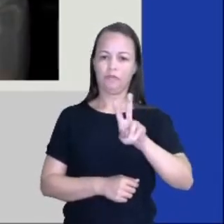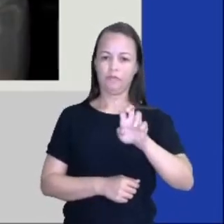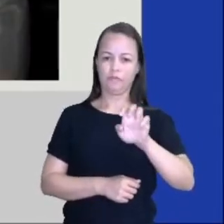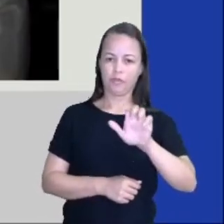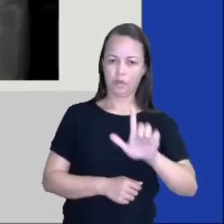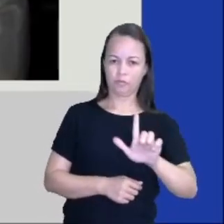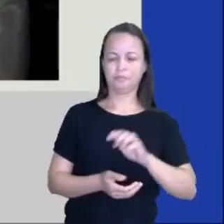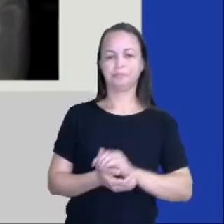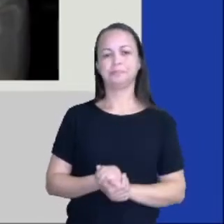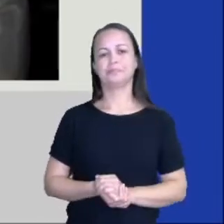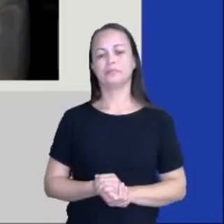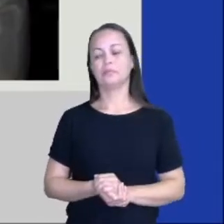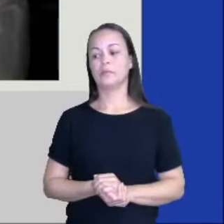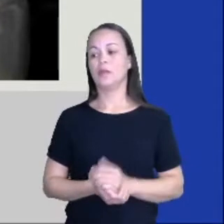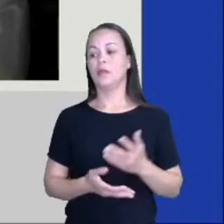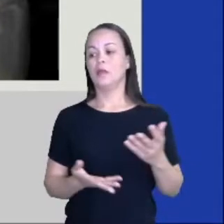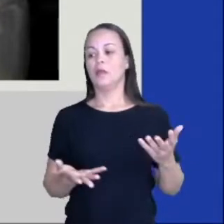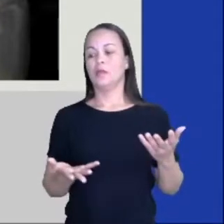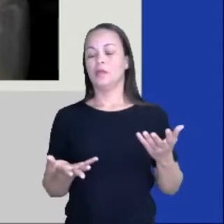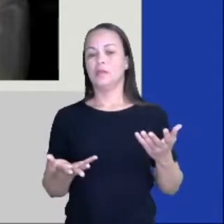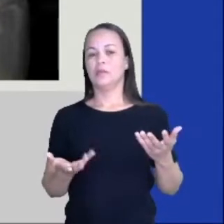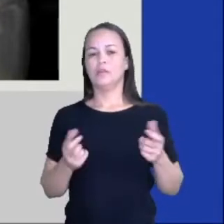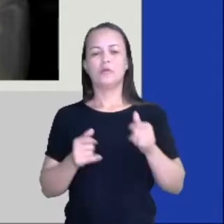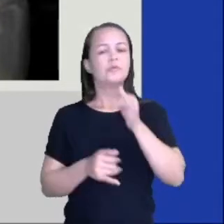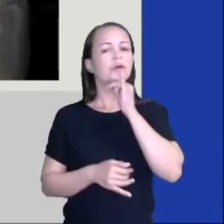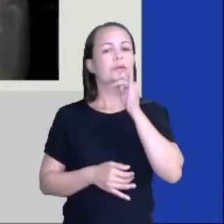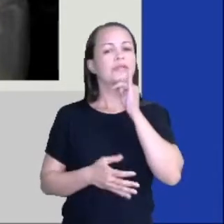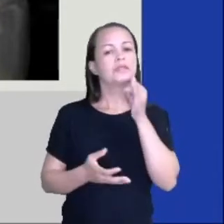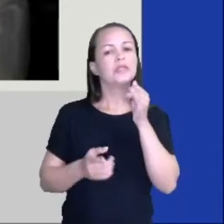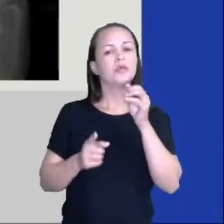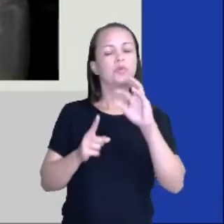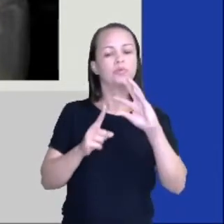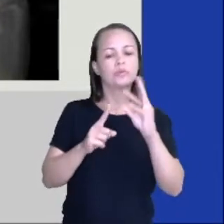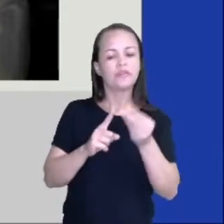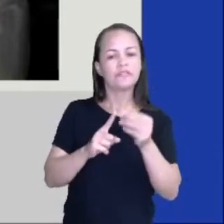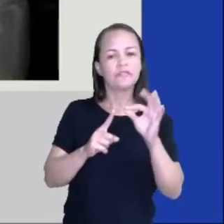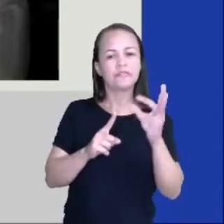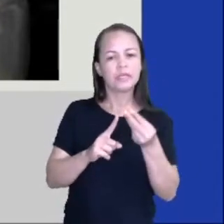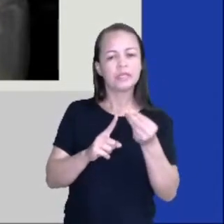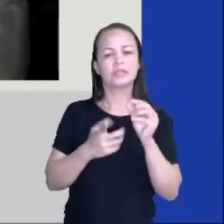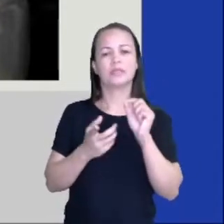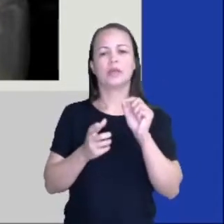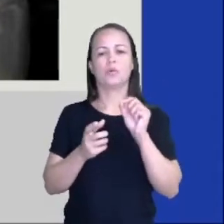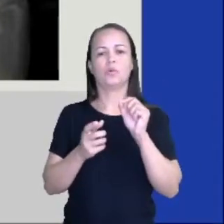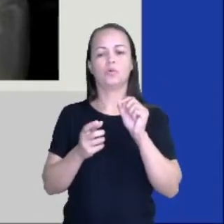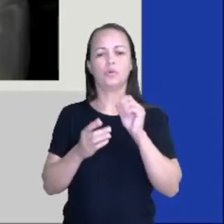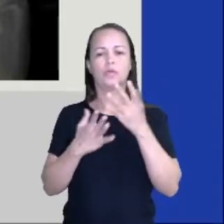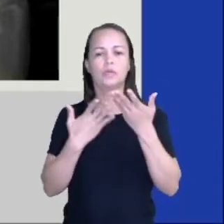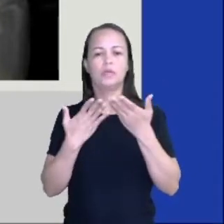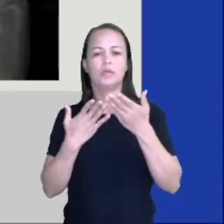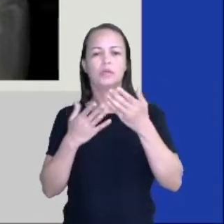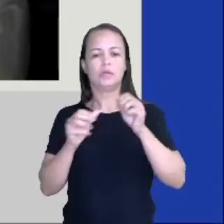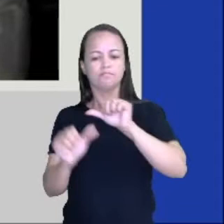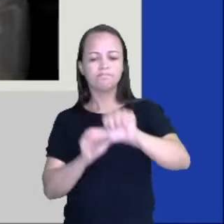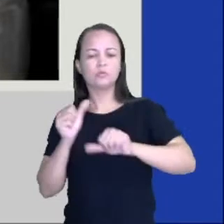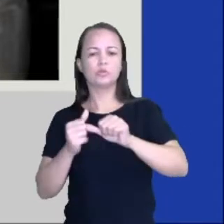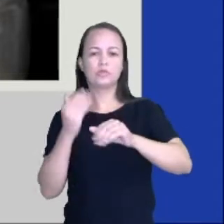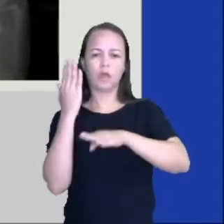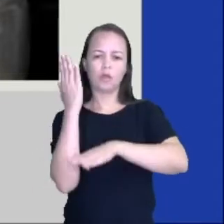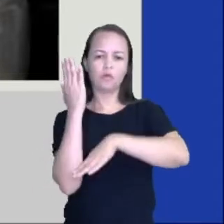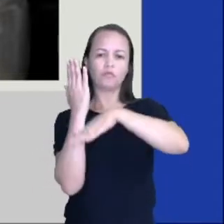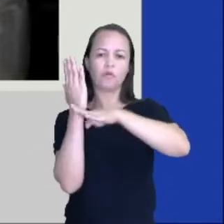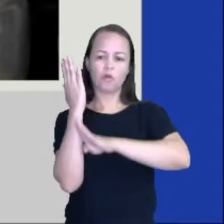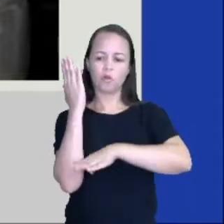Transformação física. Vamos para um exemplo. O que muda é apenas o volume. Podemos observar aí